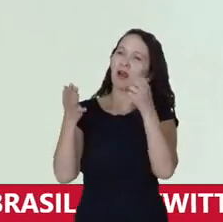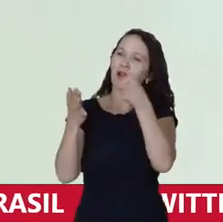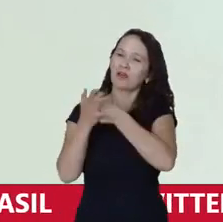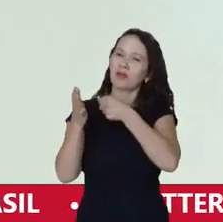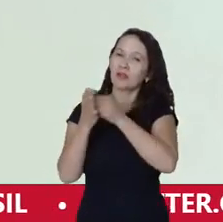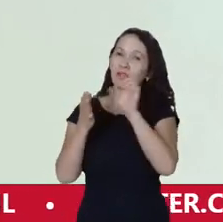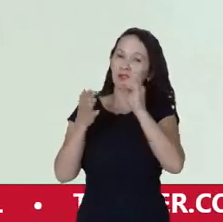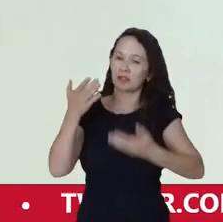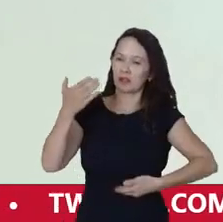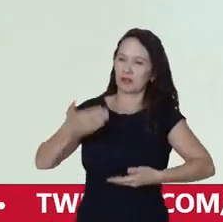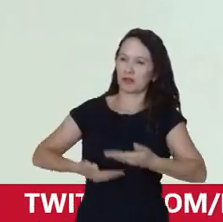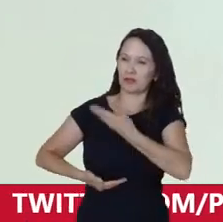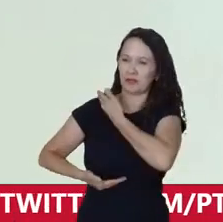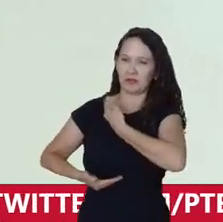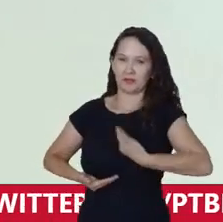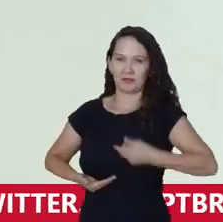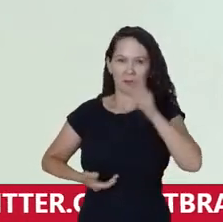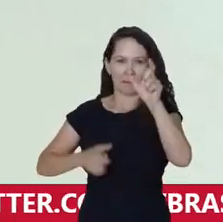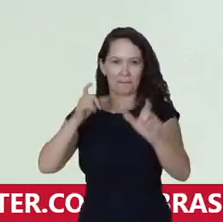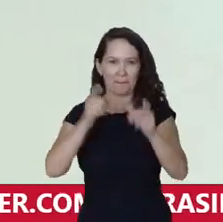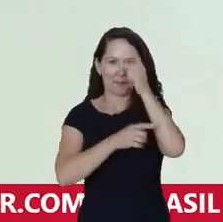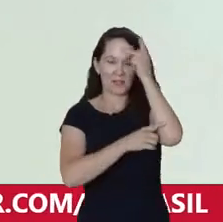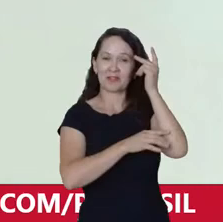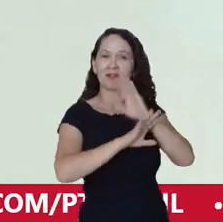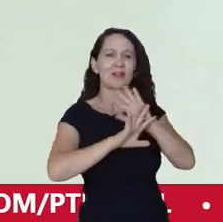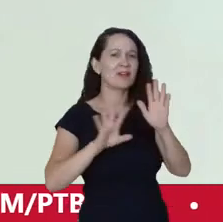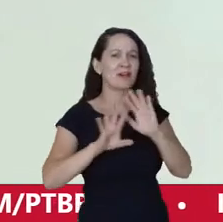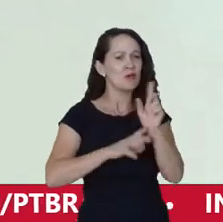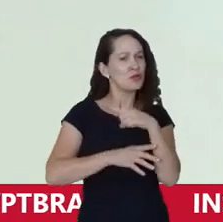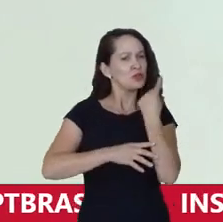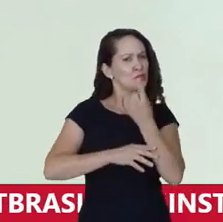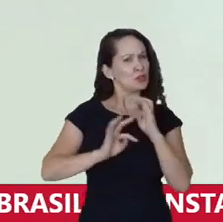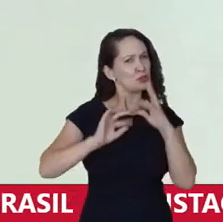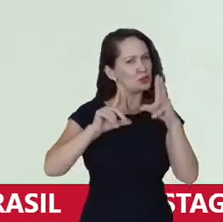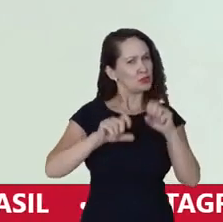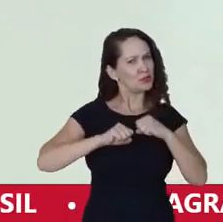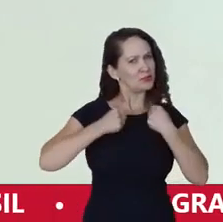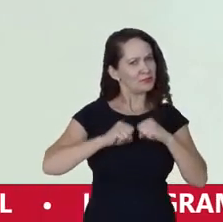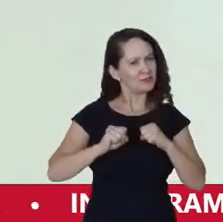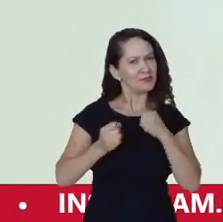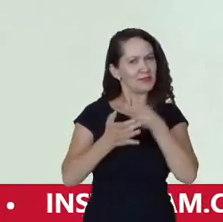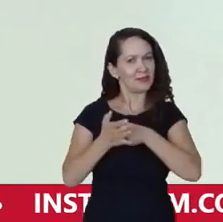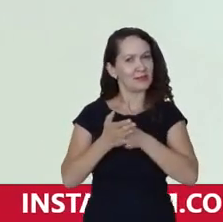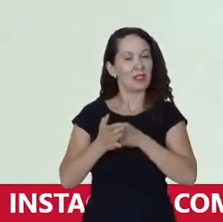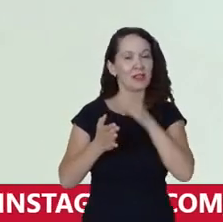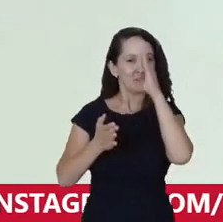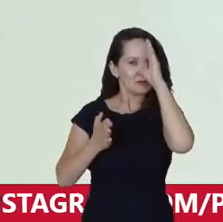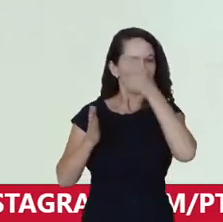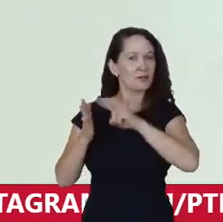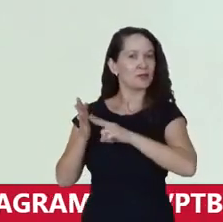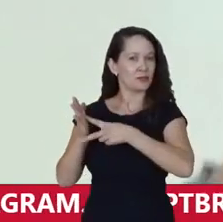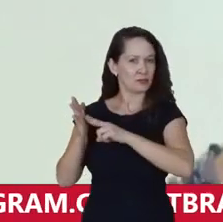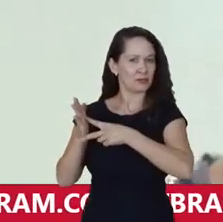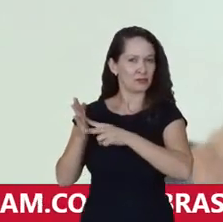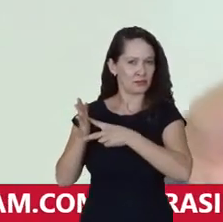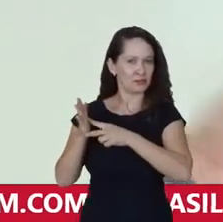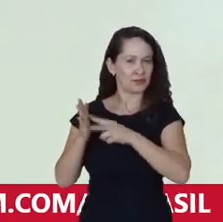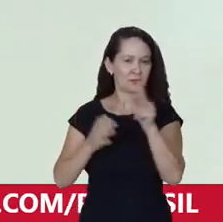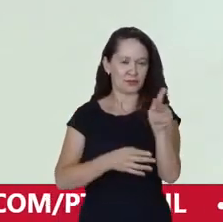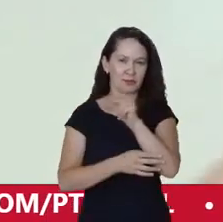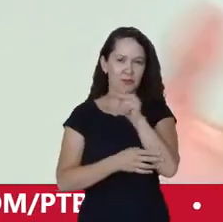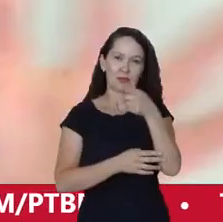do servidor e da servidora. Tem que ser a luta de todo mundo. Nós aqui em Brasília estamos, o Simples especialmente,